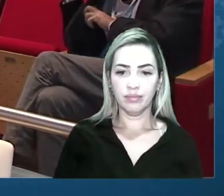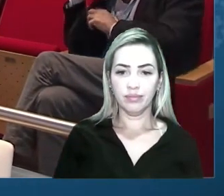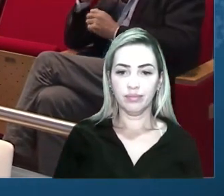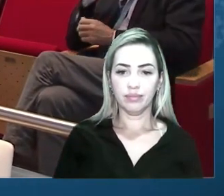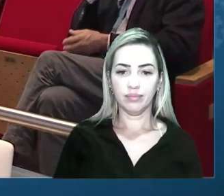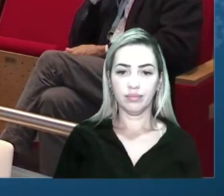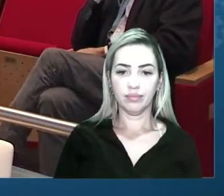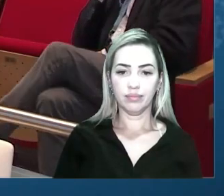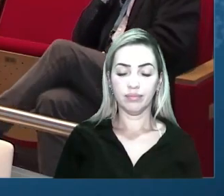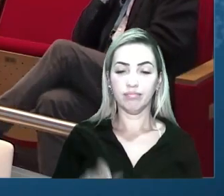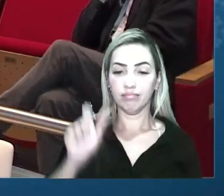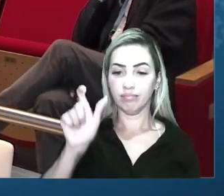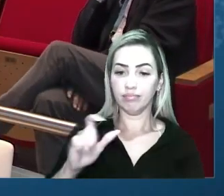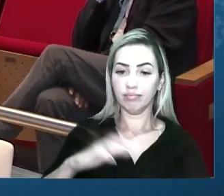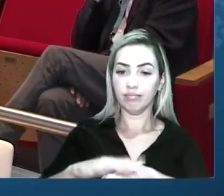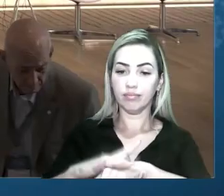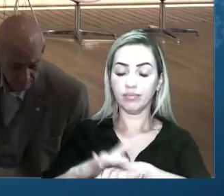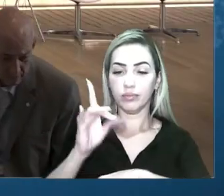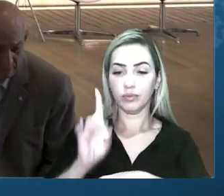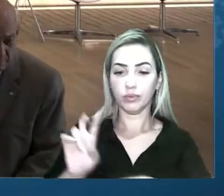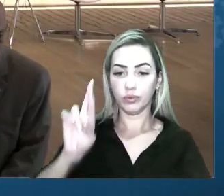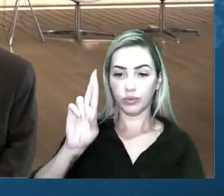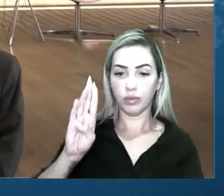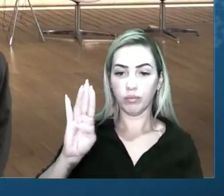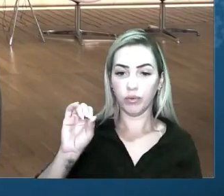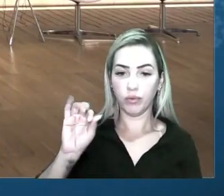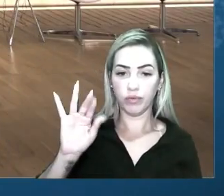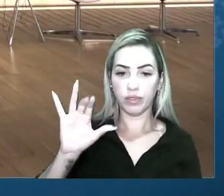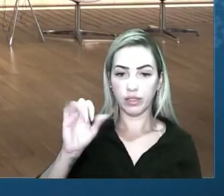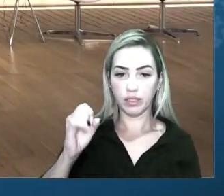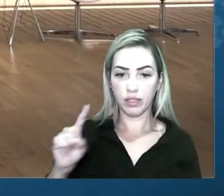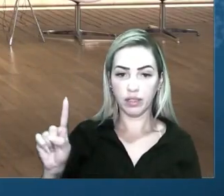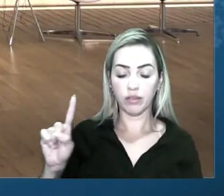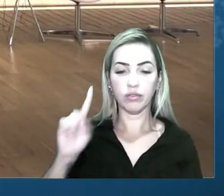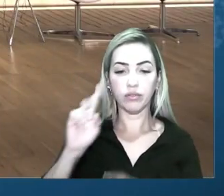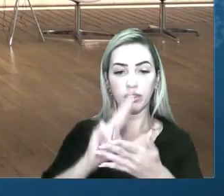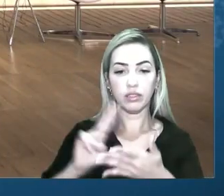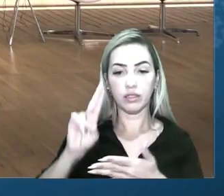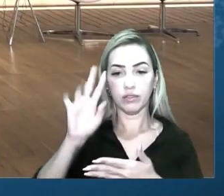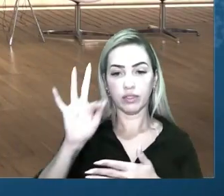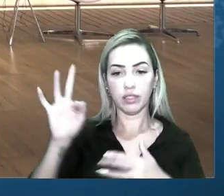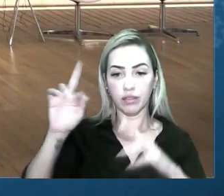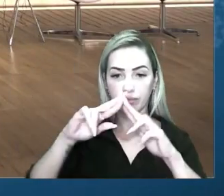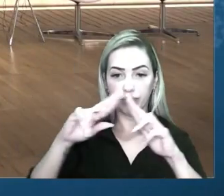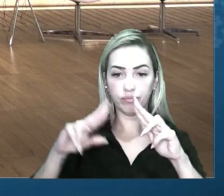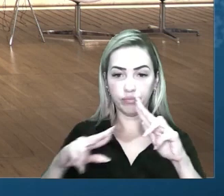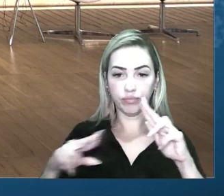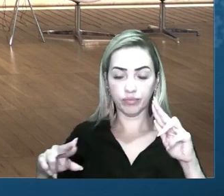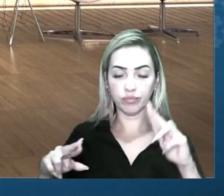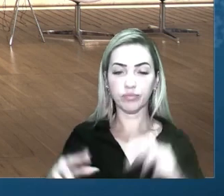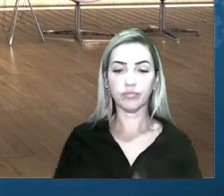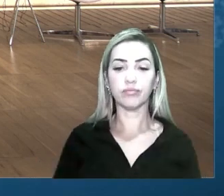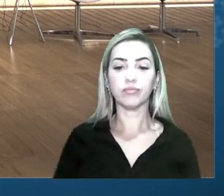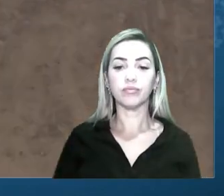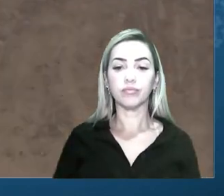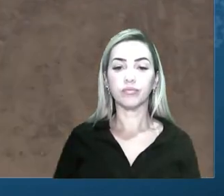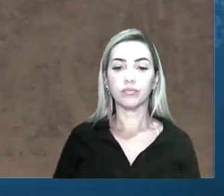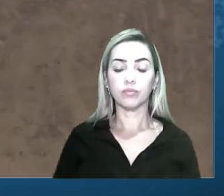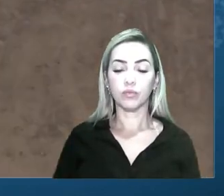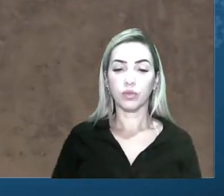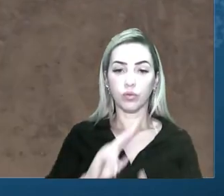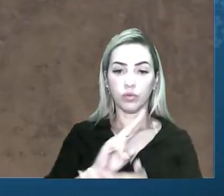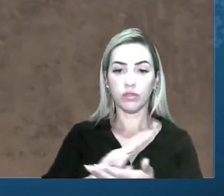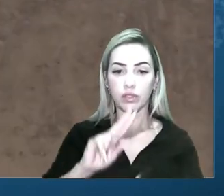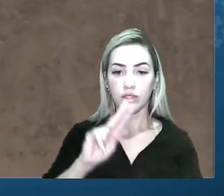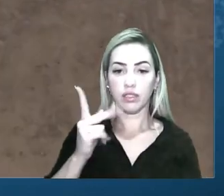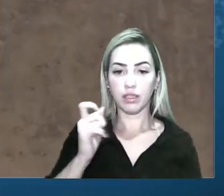Ela é doutora em Biofísica pela Universidade Federal do Rio de Janeiro, com período sanduíche, na Universidade de Harvard, nos